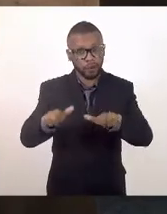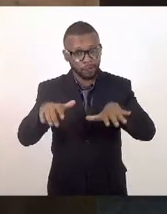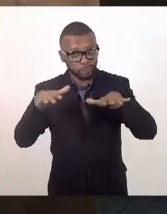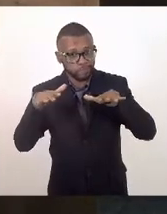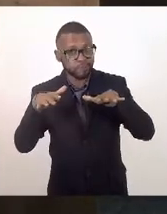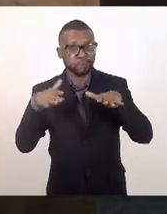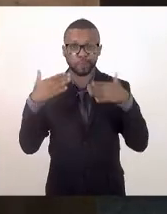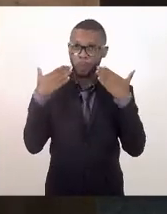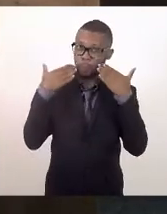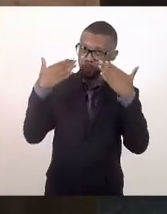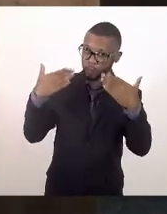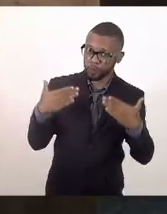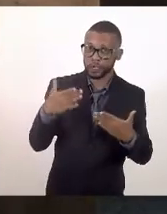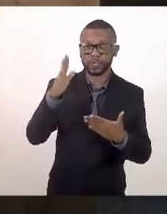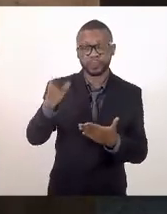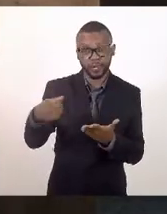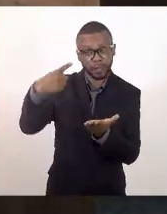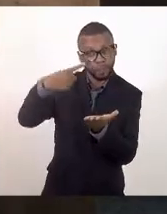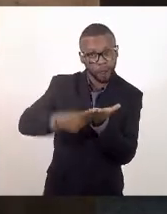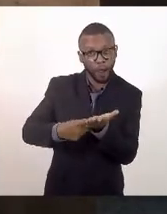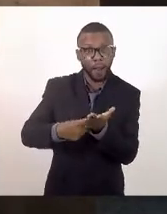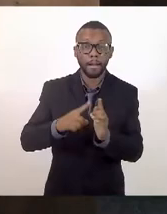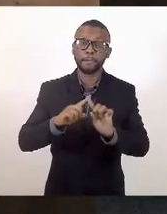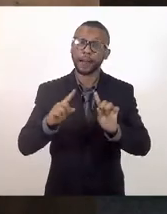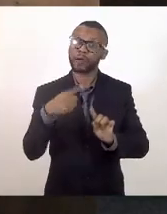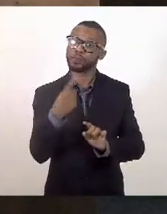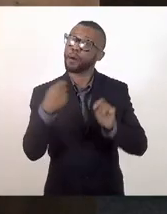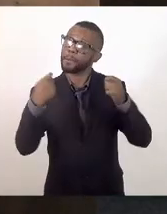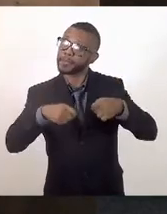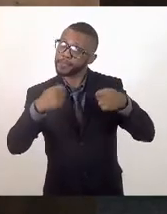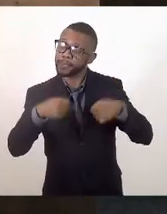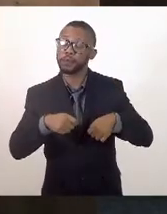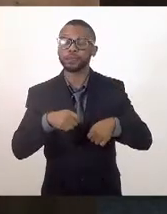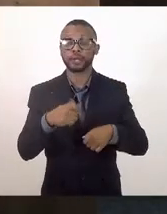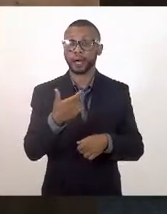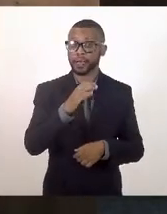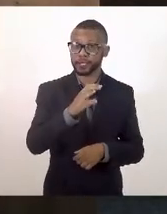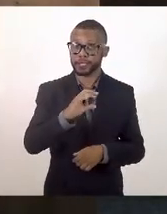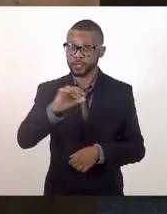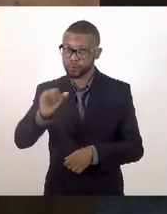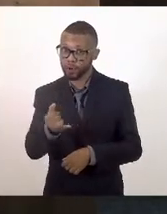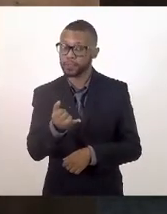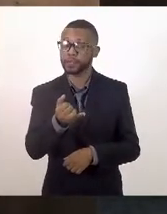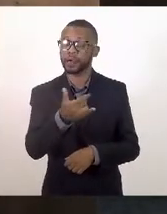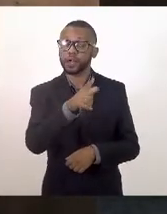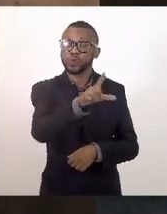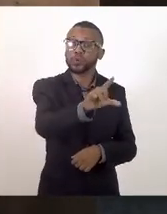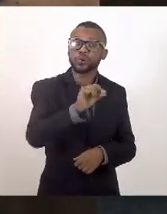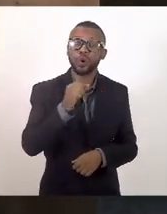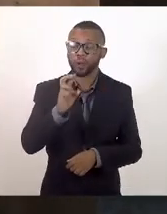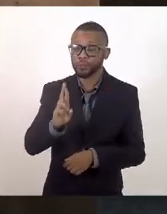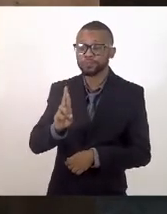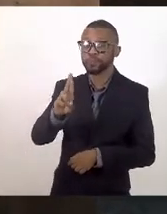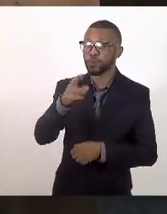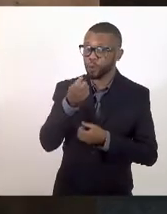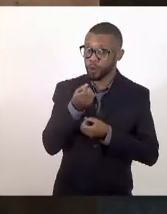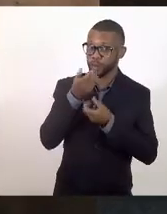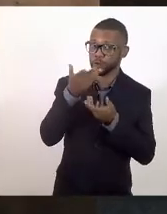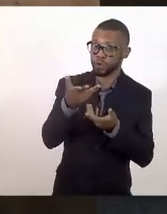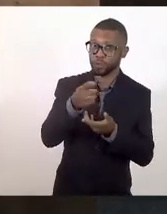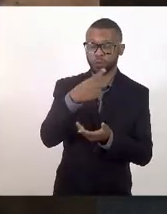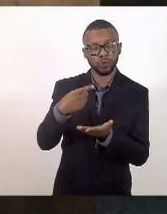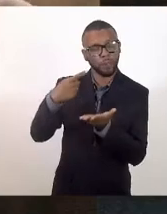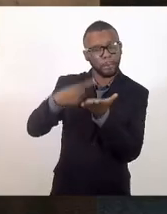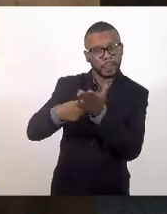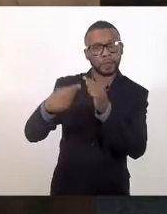agora precisa que a CCJ também defina um relator e aprecie as 37 emendas, né? E a gente combina um momento certo,